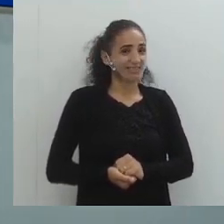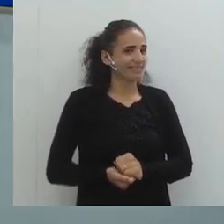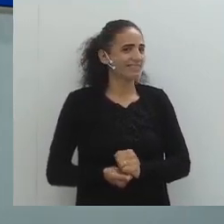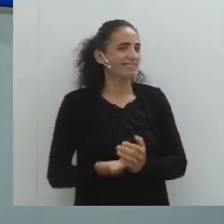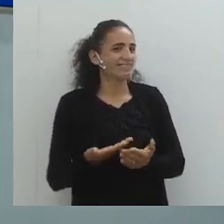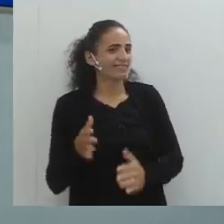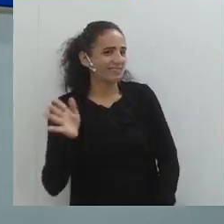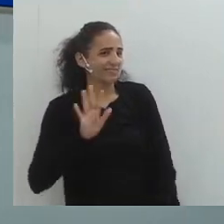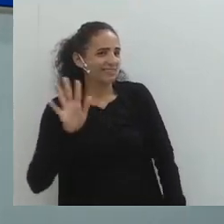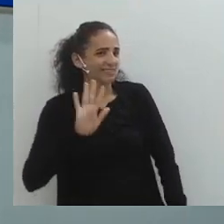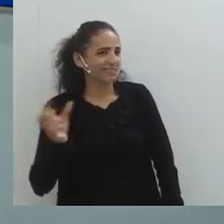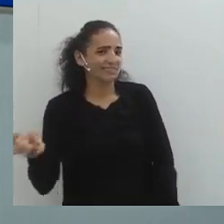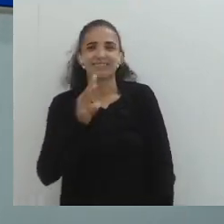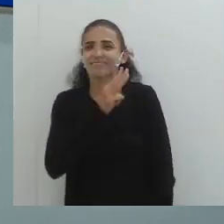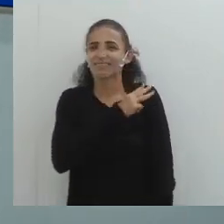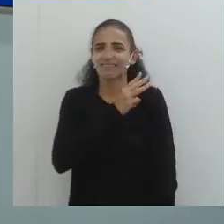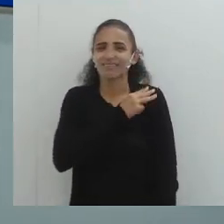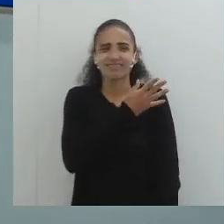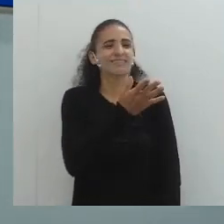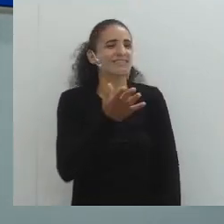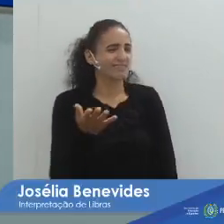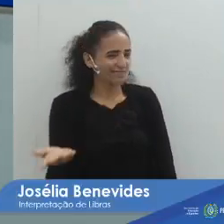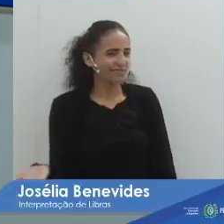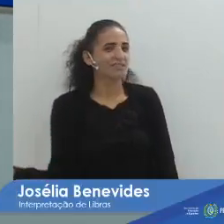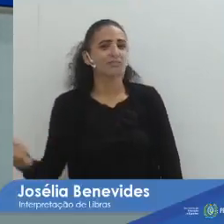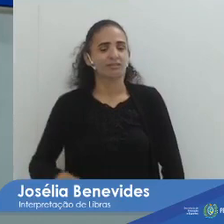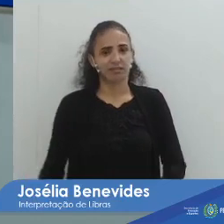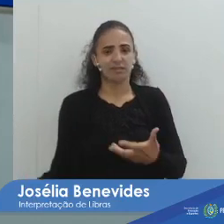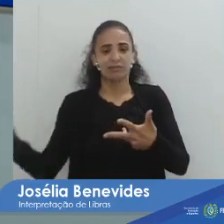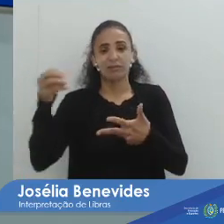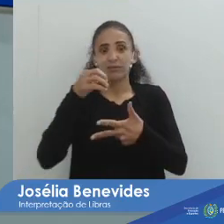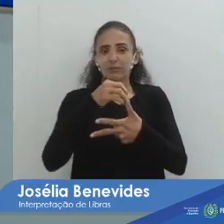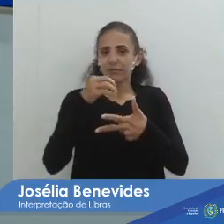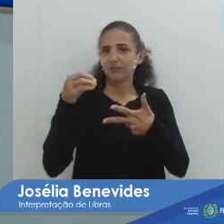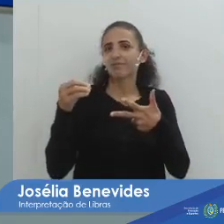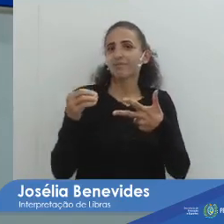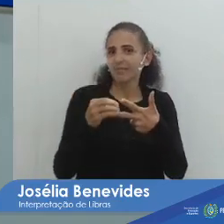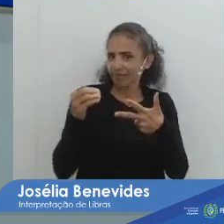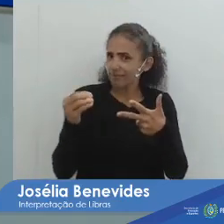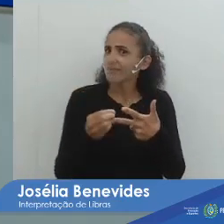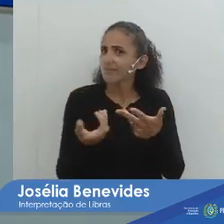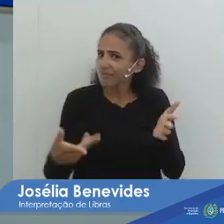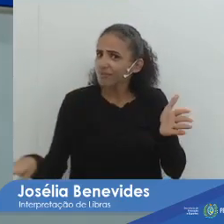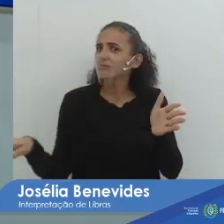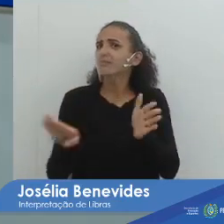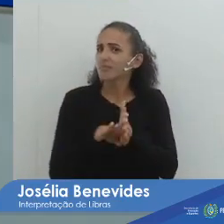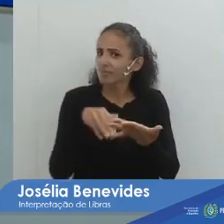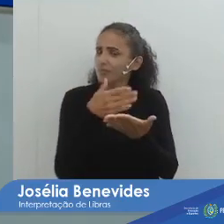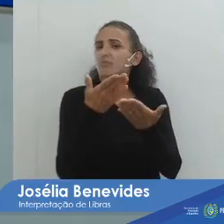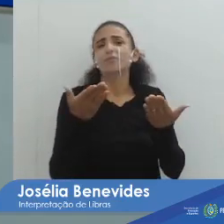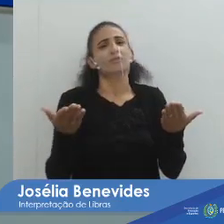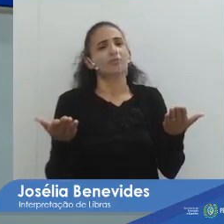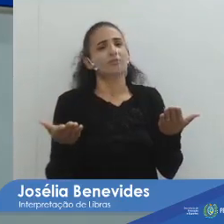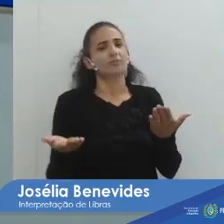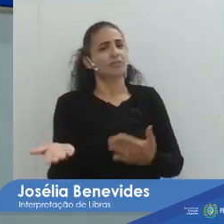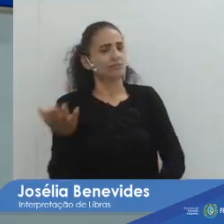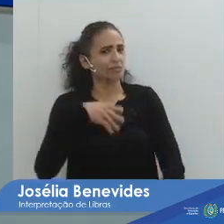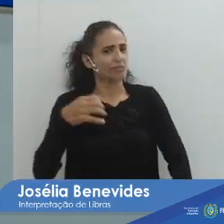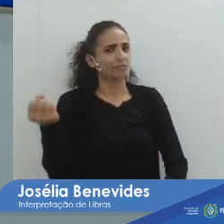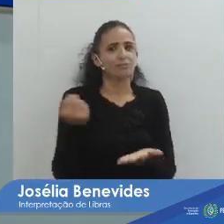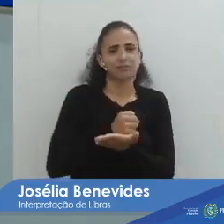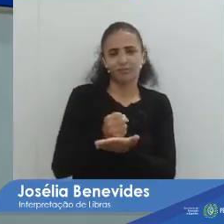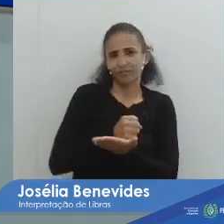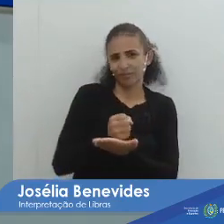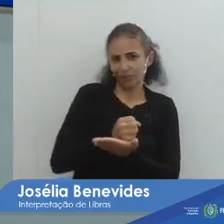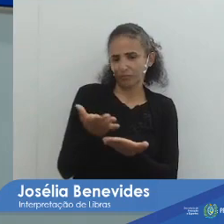Alô, você terceiranista, tá chegando o Enem, tá batendo na sua porta. Então vamos jogar um